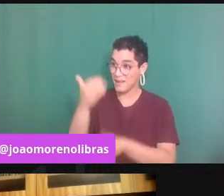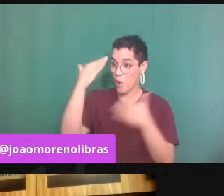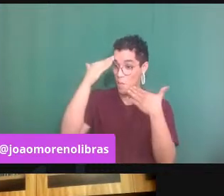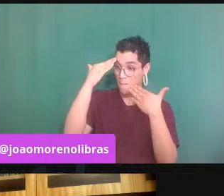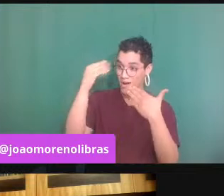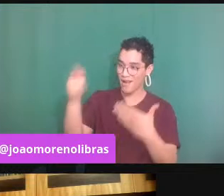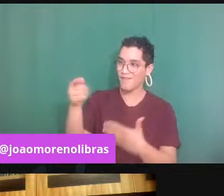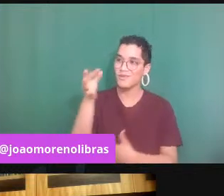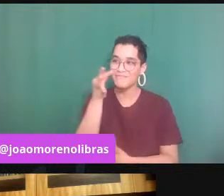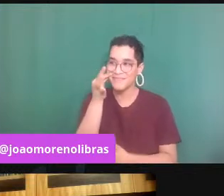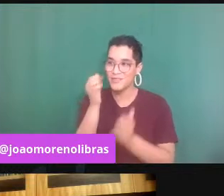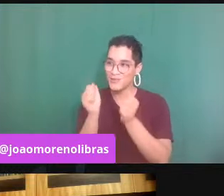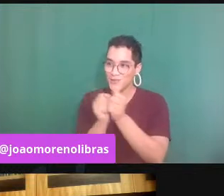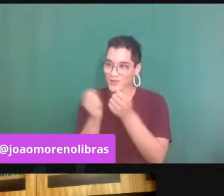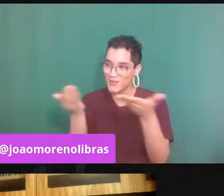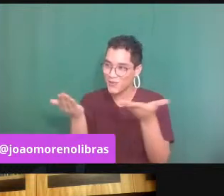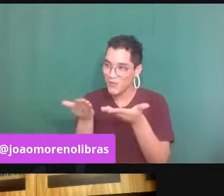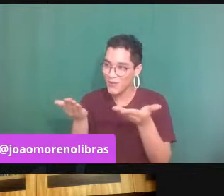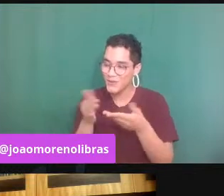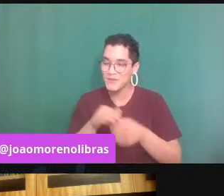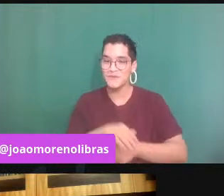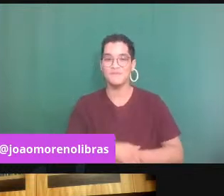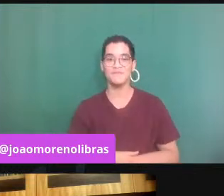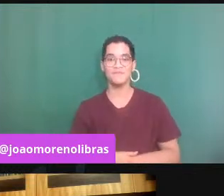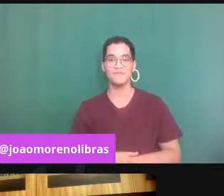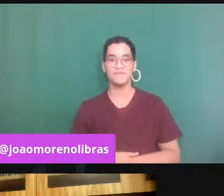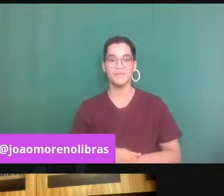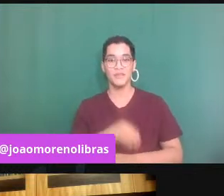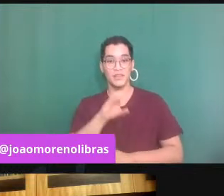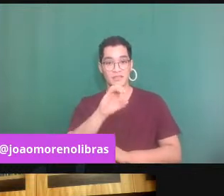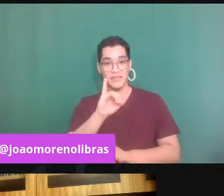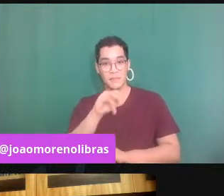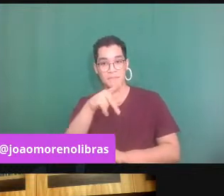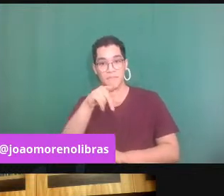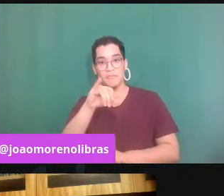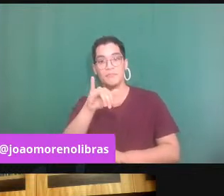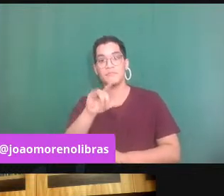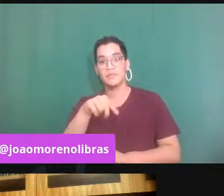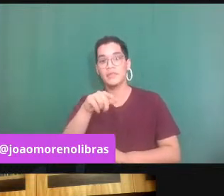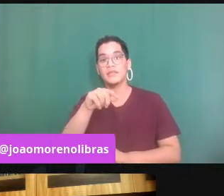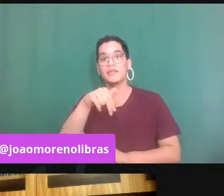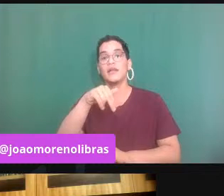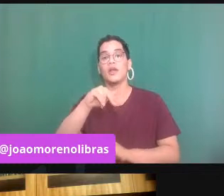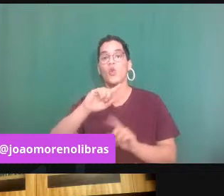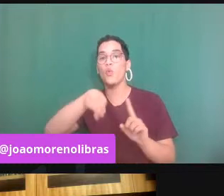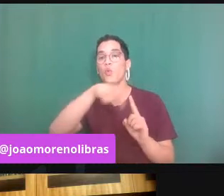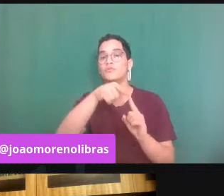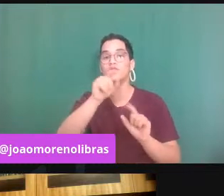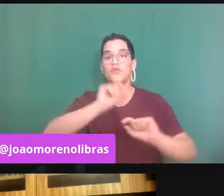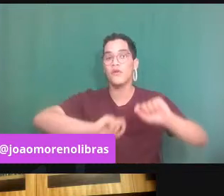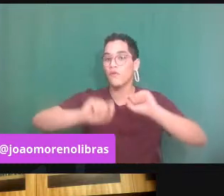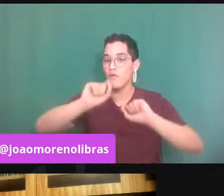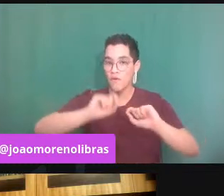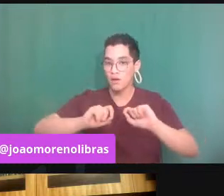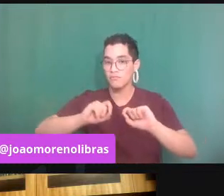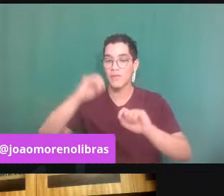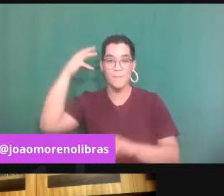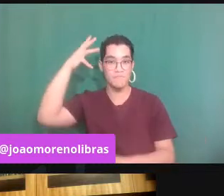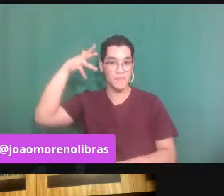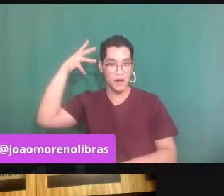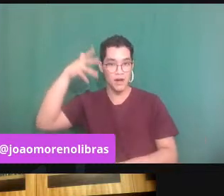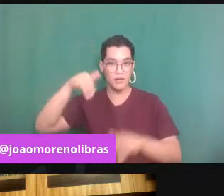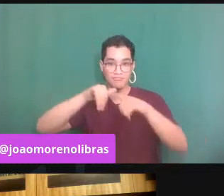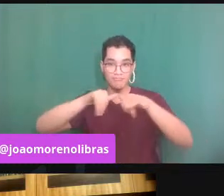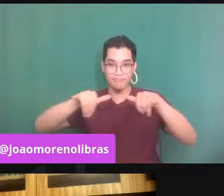presença. Bom, o CIPLIN, ele tem o objetivo de promover palestras na área da linguística.